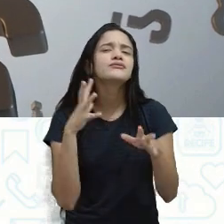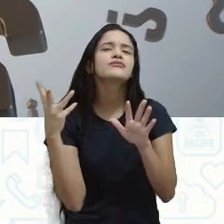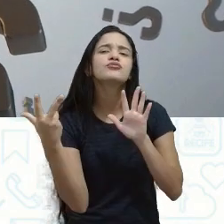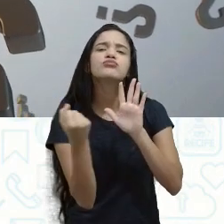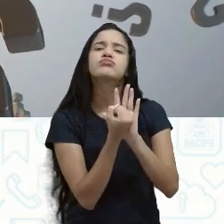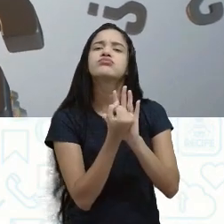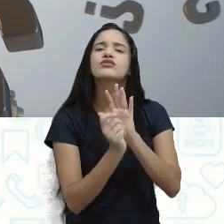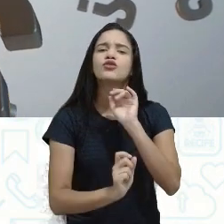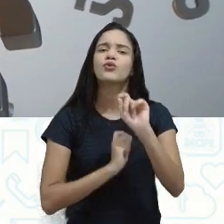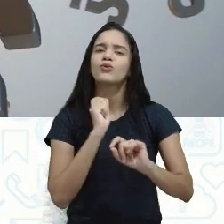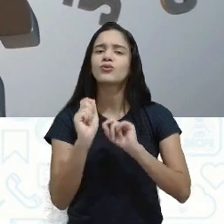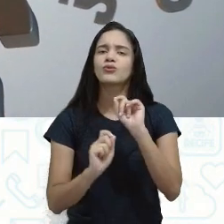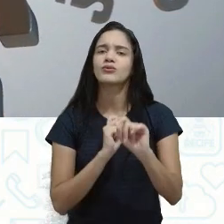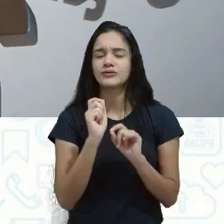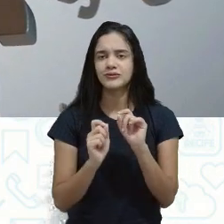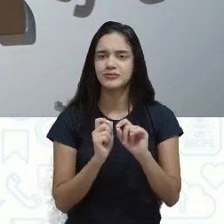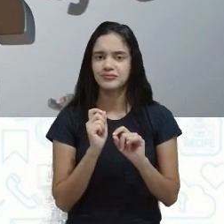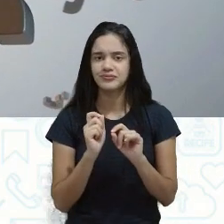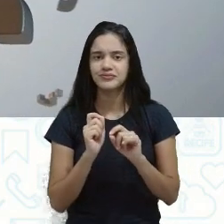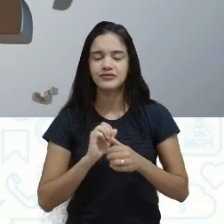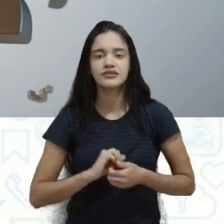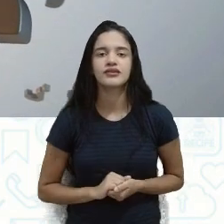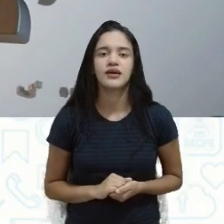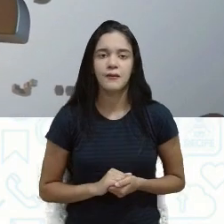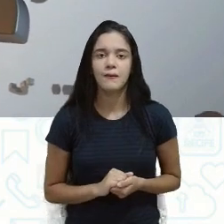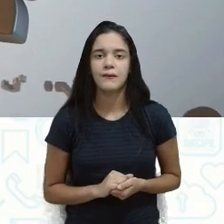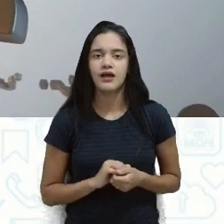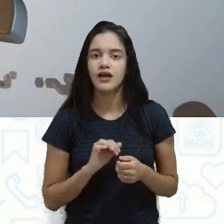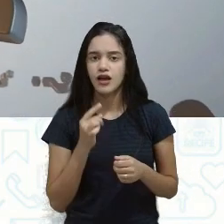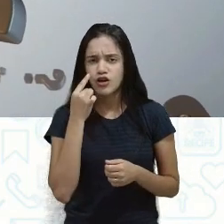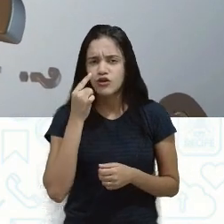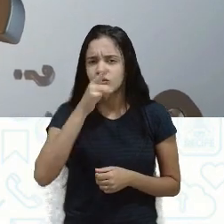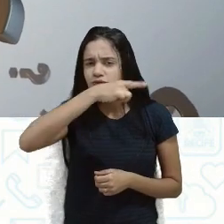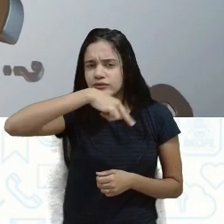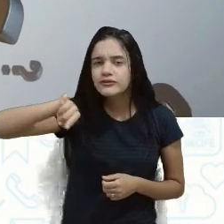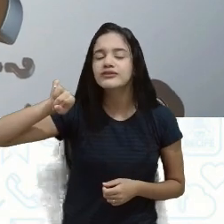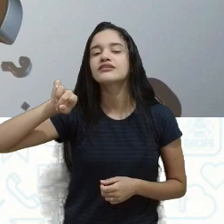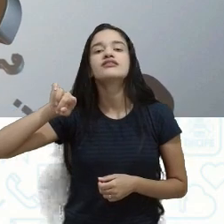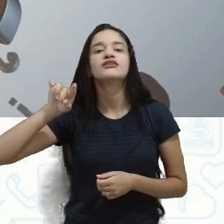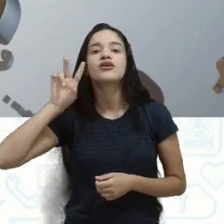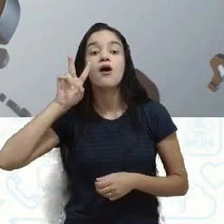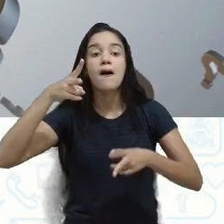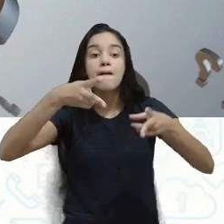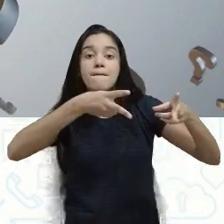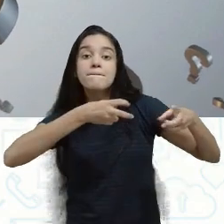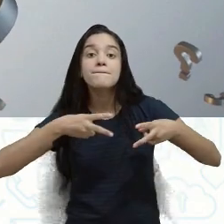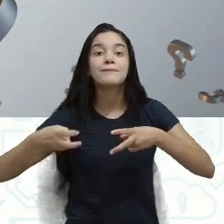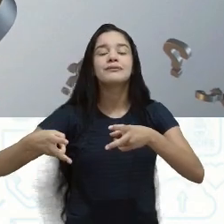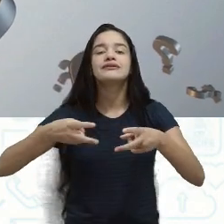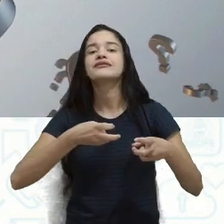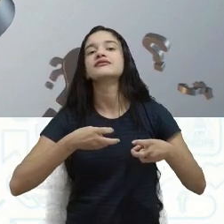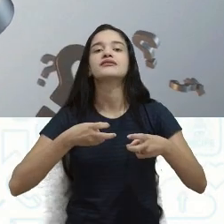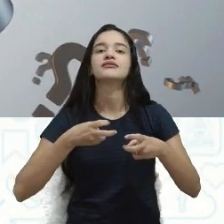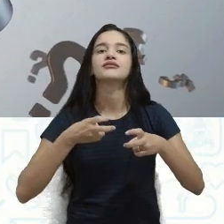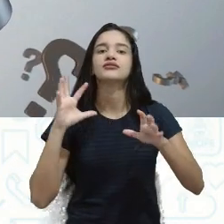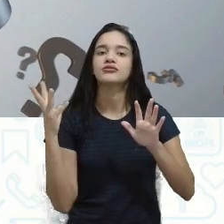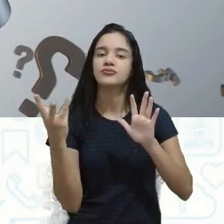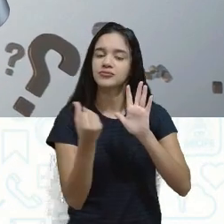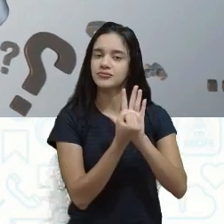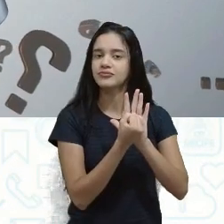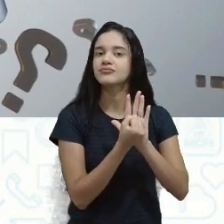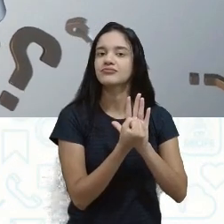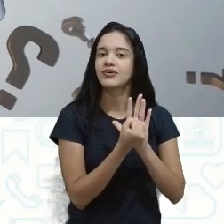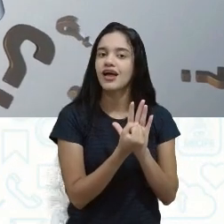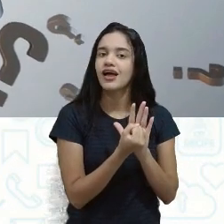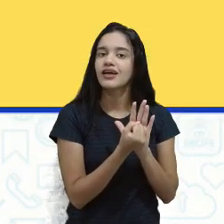é a marca da poesia desta escritora? E aí, vocês conseguiram identificar a marca